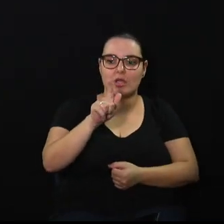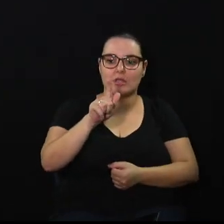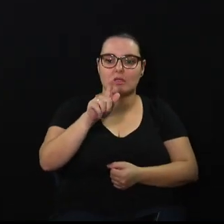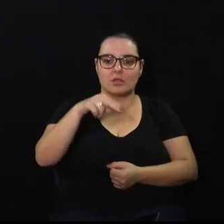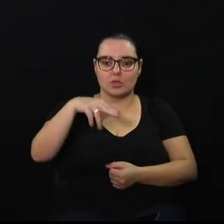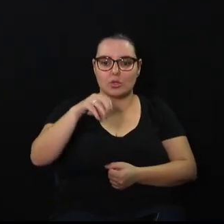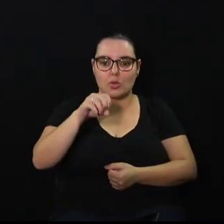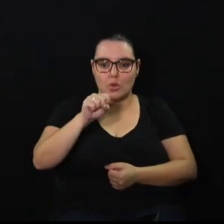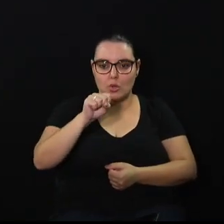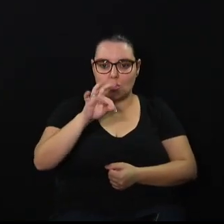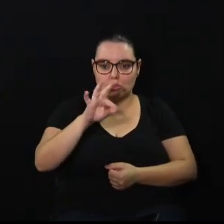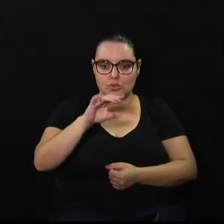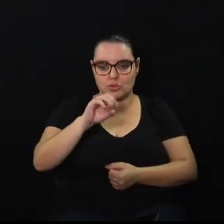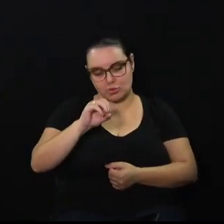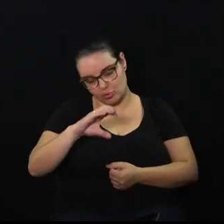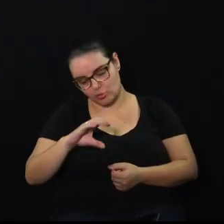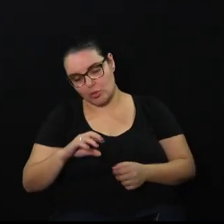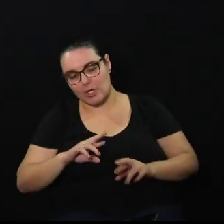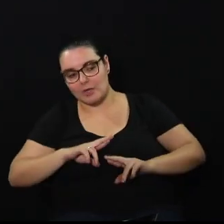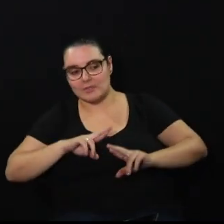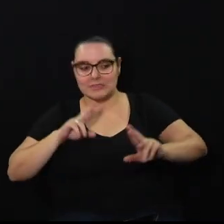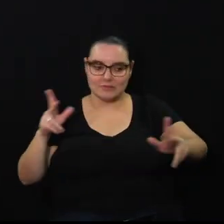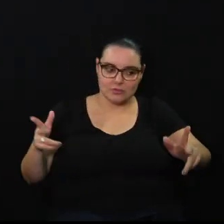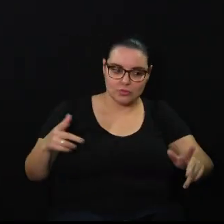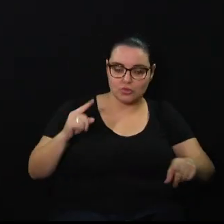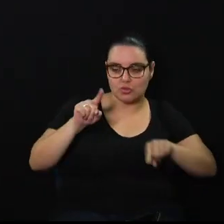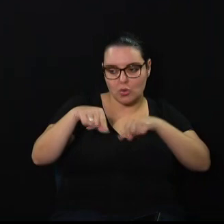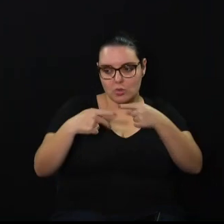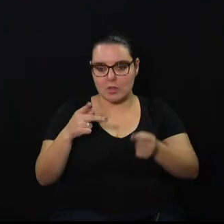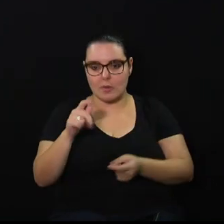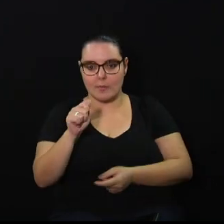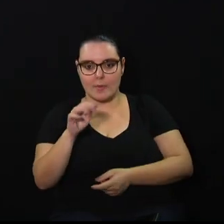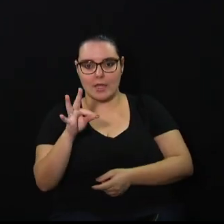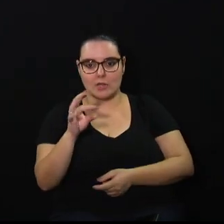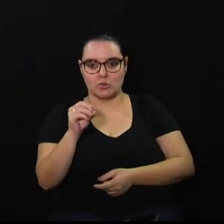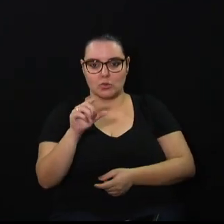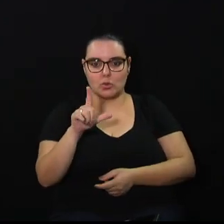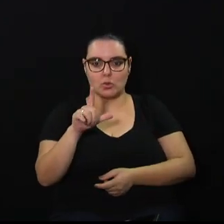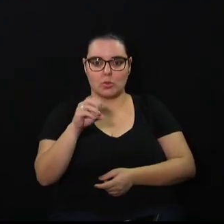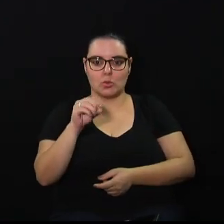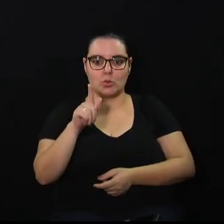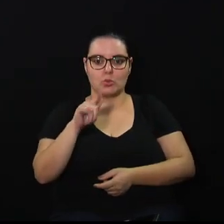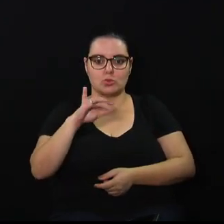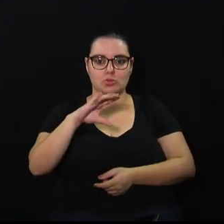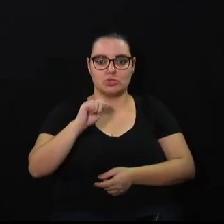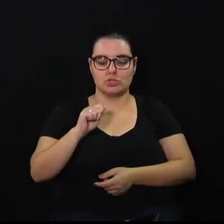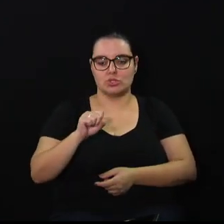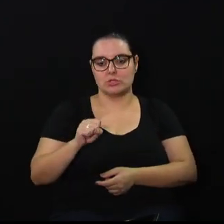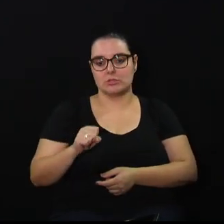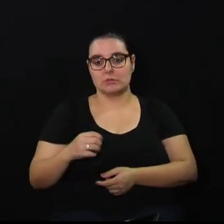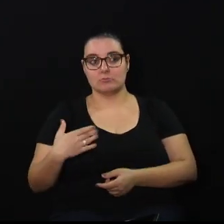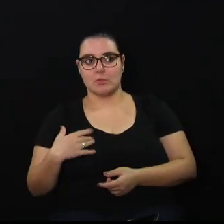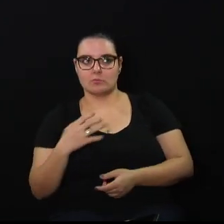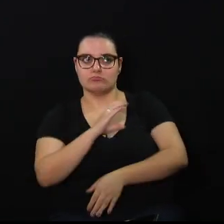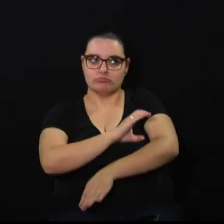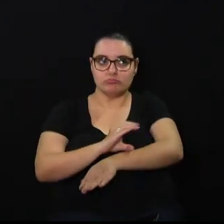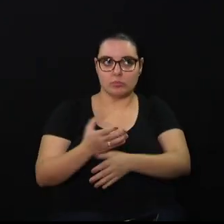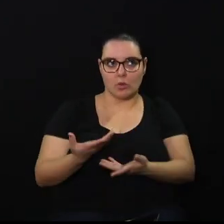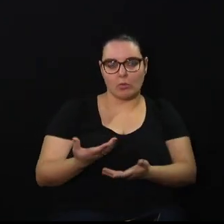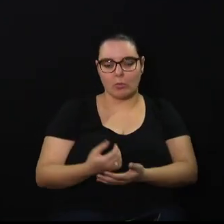outras patologias porque é muito comum por ser um uma síndrome comportamental é muito comum que outras tecnologias